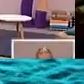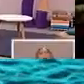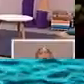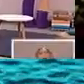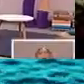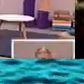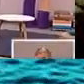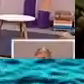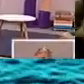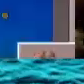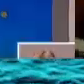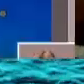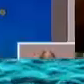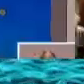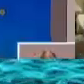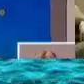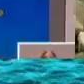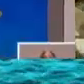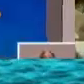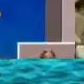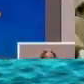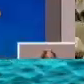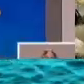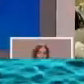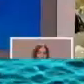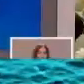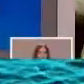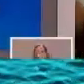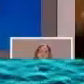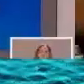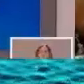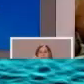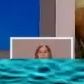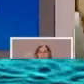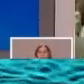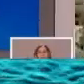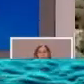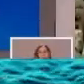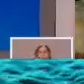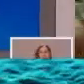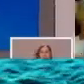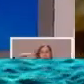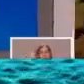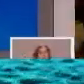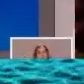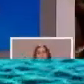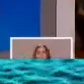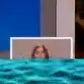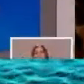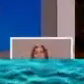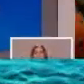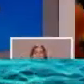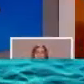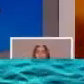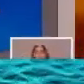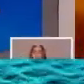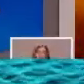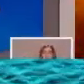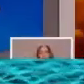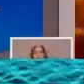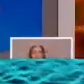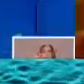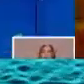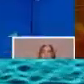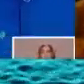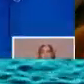Como eu. E ao mesmo tempo pensar, aquilo que diz Eva, pois gerem muita experiência, muito trabalho ao longo da vida, e até tratarmos de vós. Para a escola, fazer a escola, estudar, substituir os